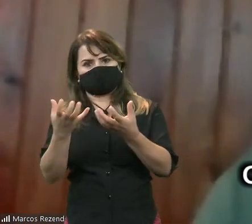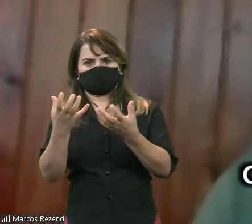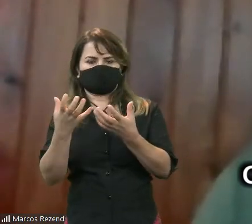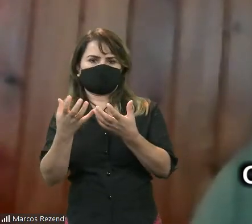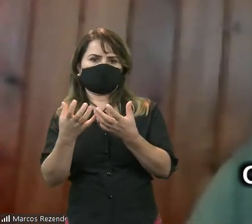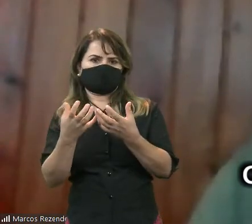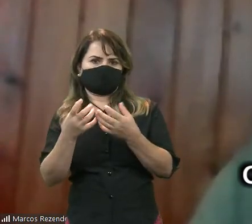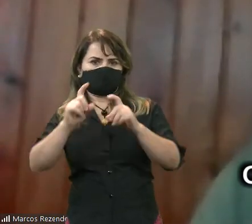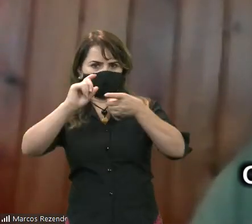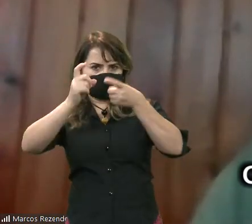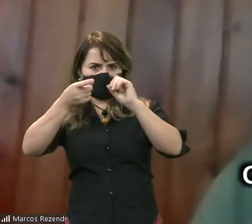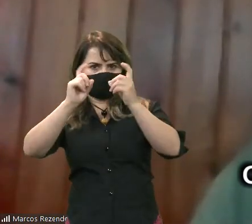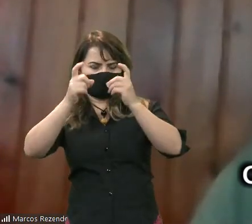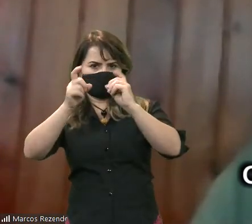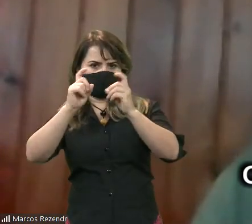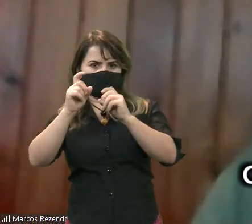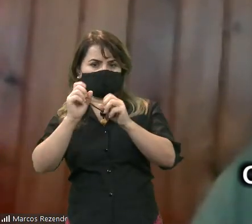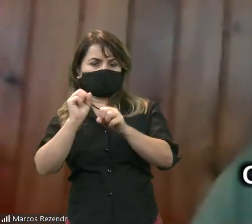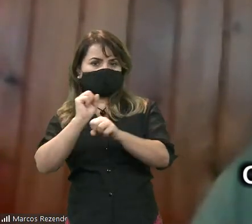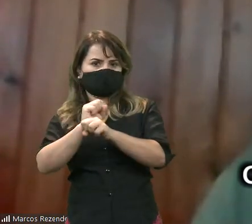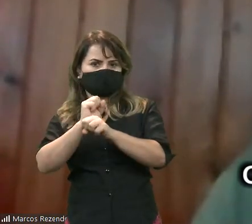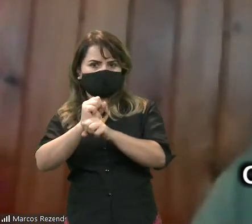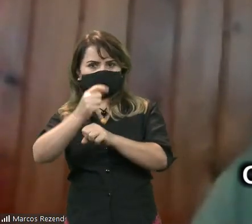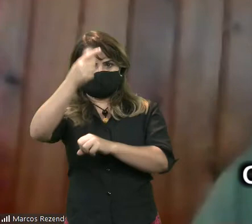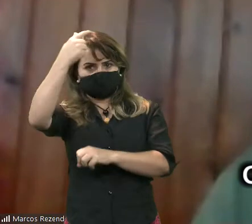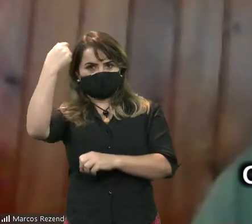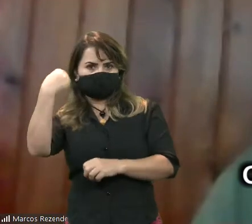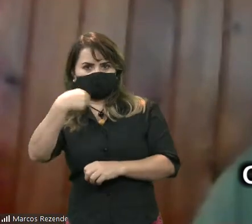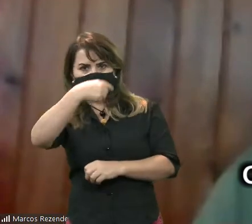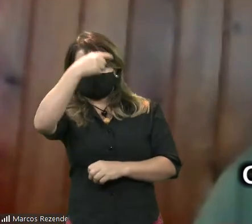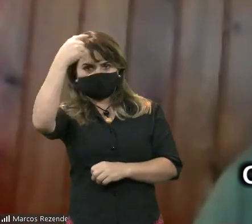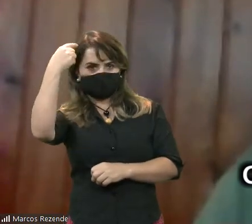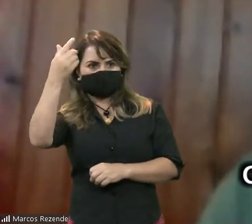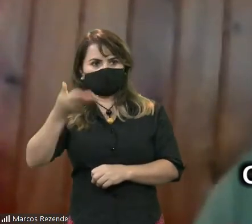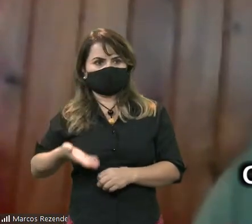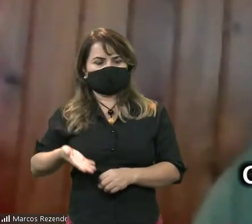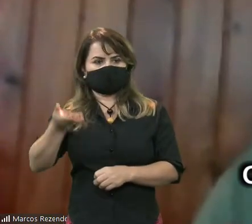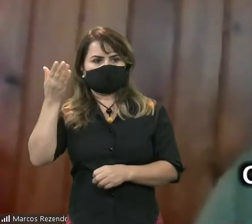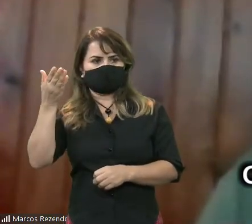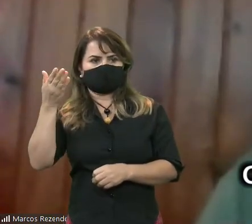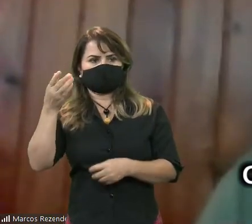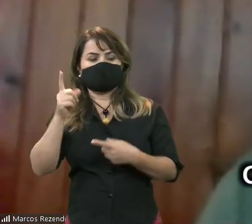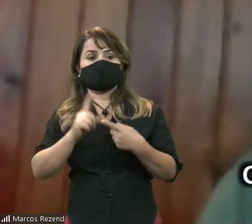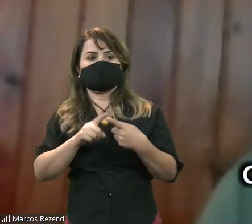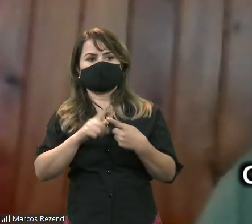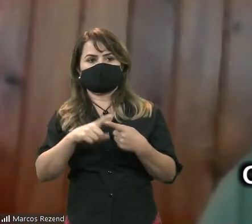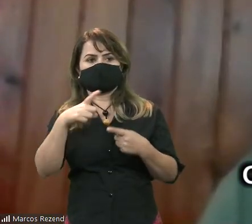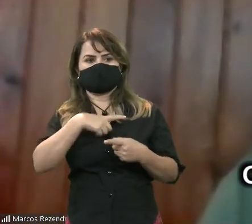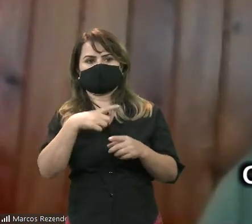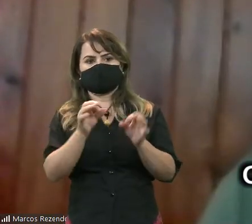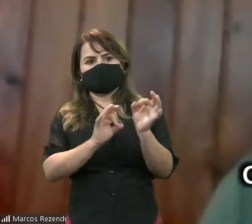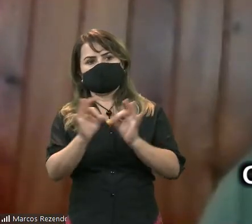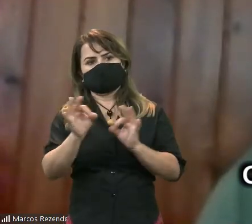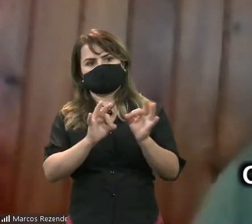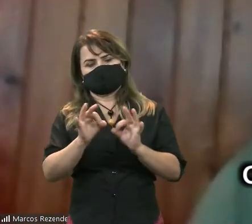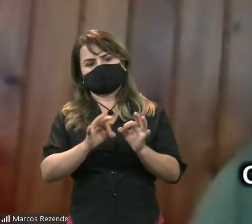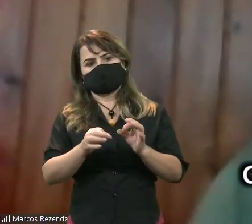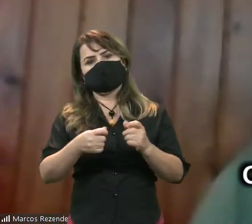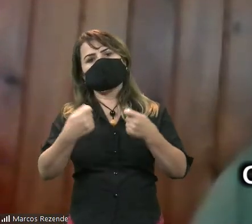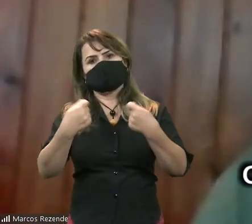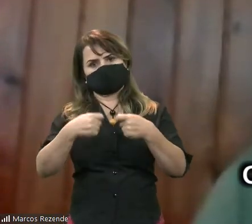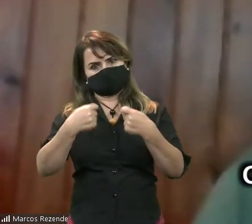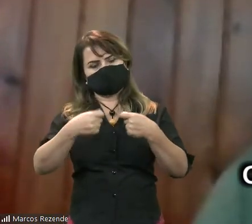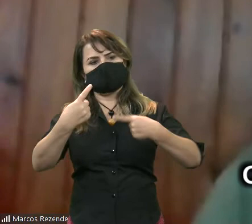hora a nossa ordem do dia, tendo em vista que nós ainda temos mais um projeto para ser apreciado e discutido.